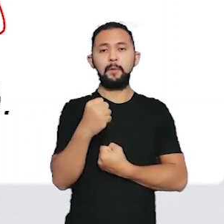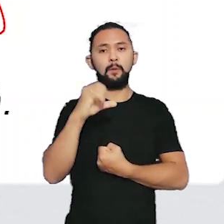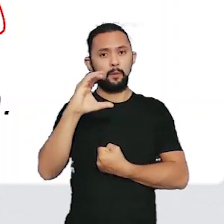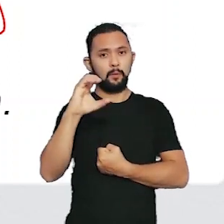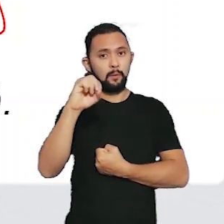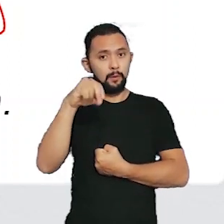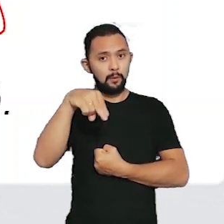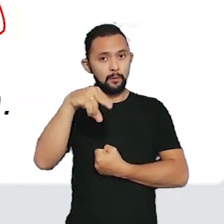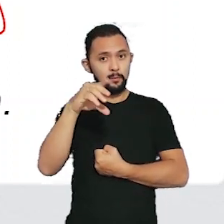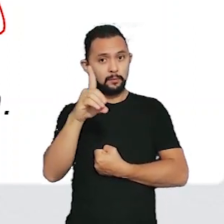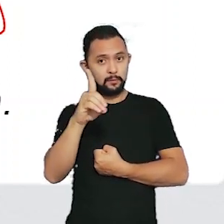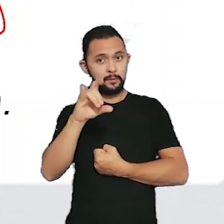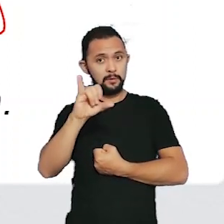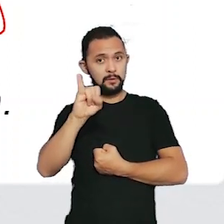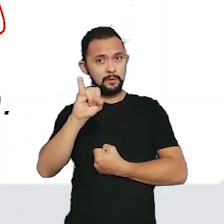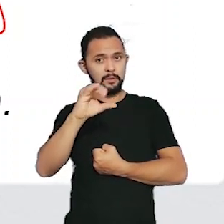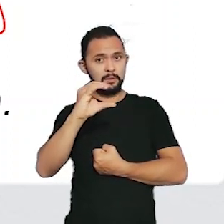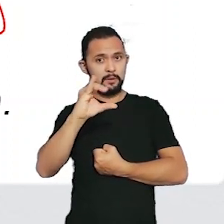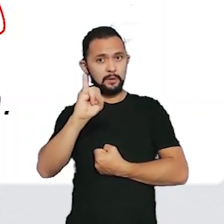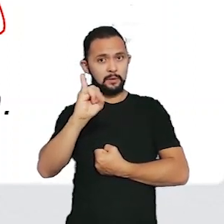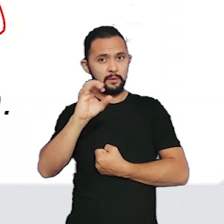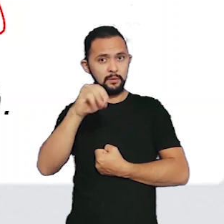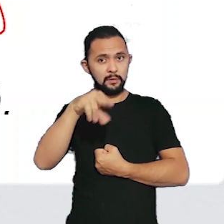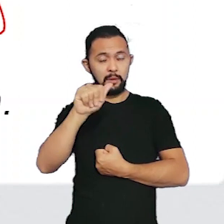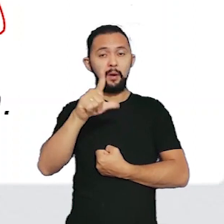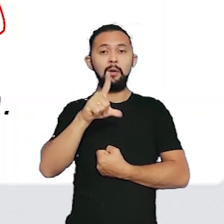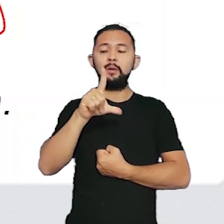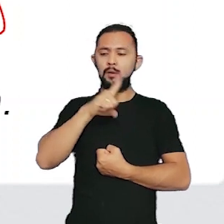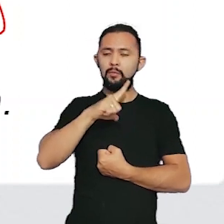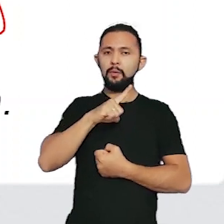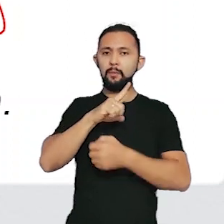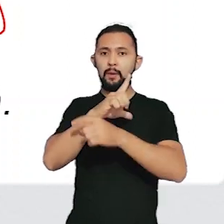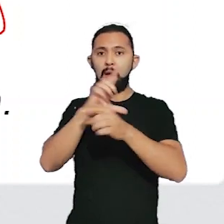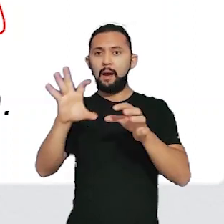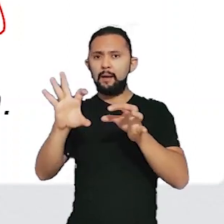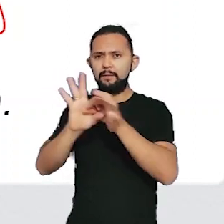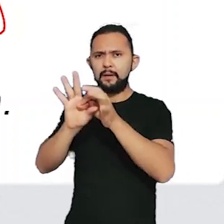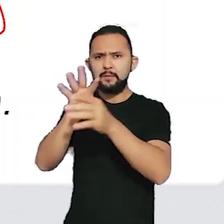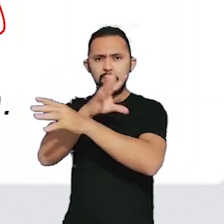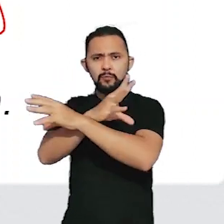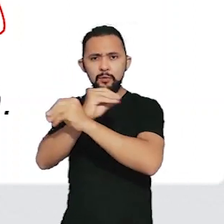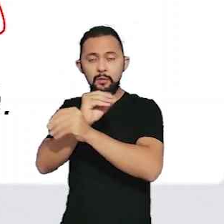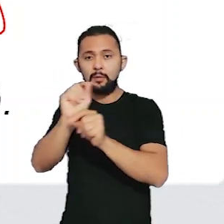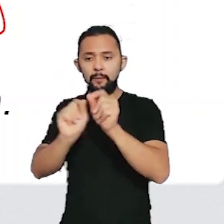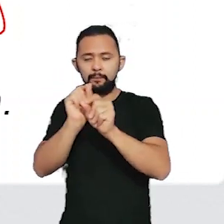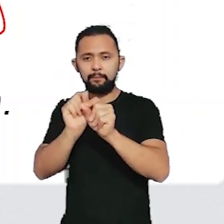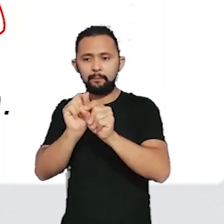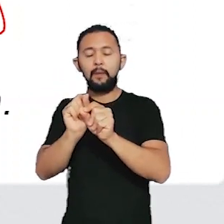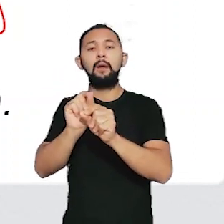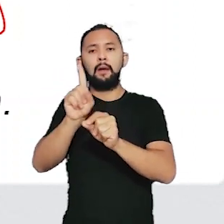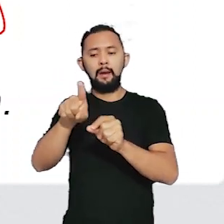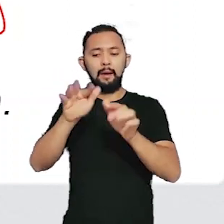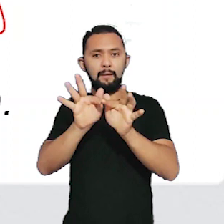conquista. O contanto que é o conectivo, onde tem o conectivo é a subordinada, no caso